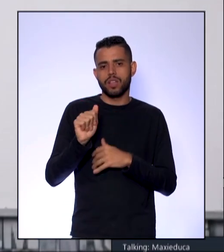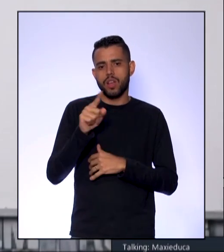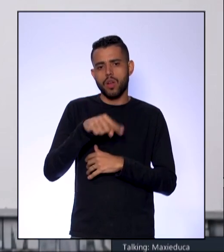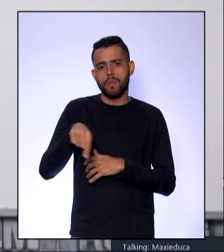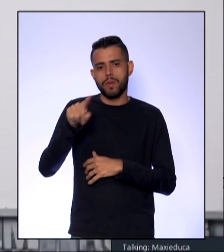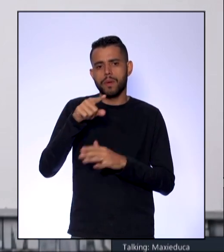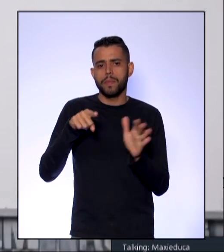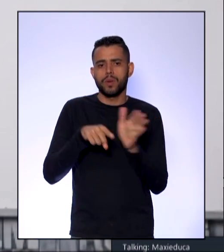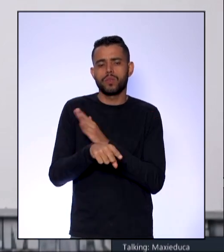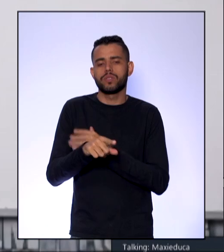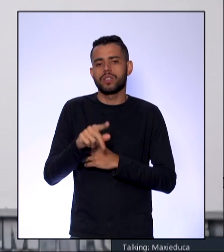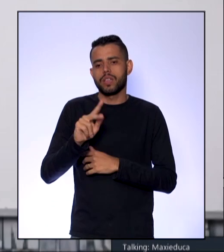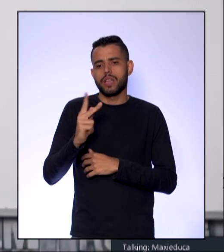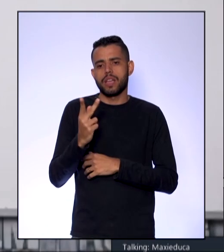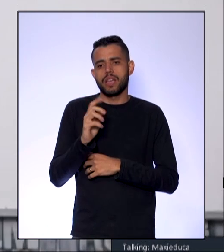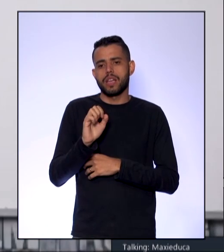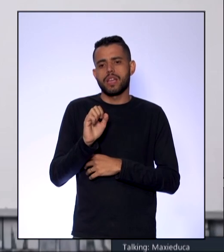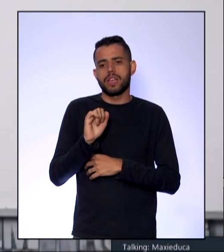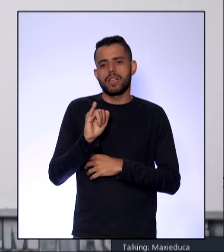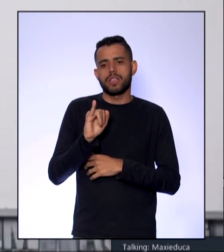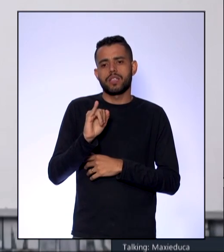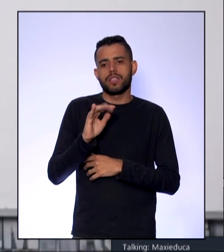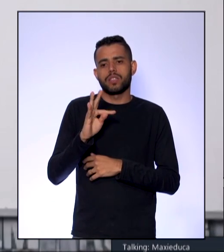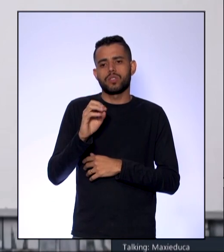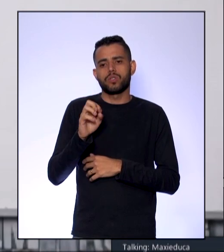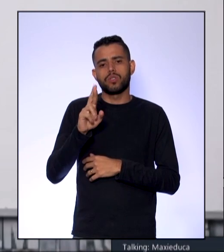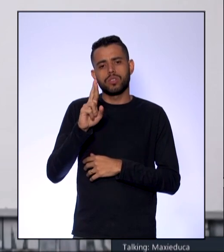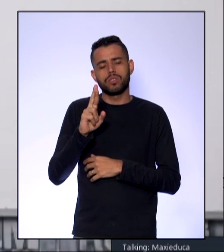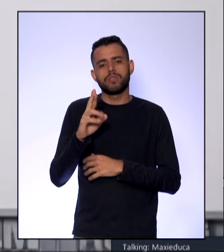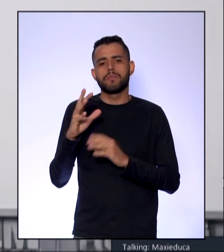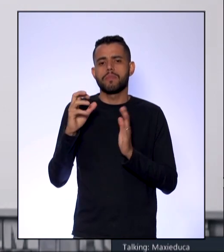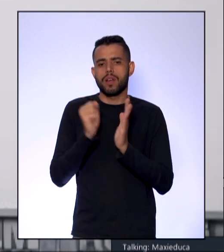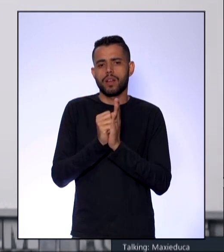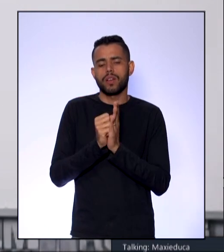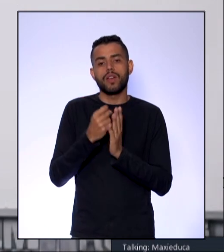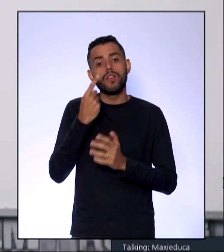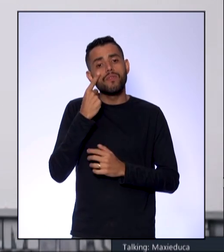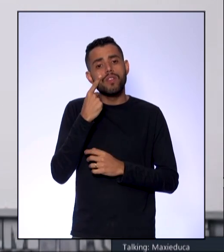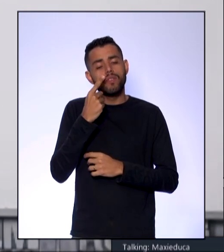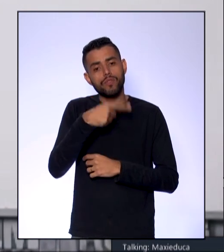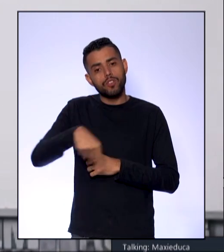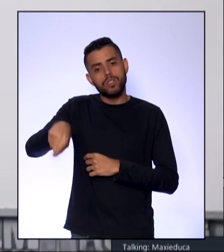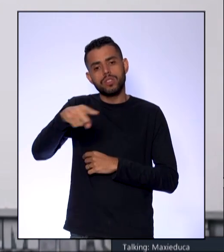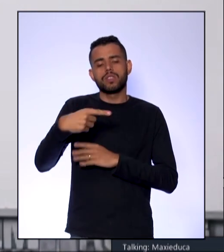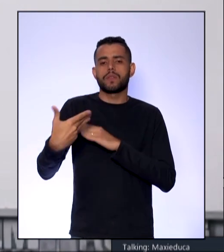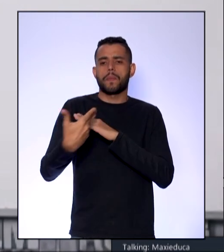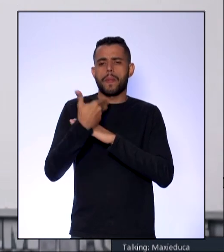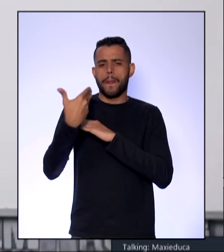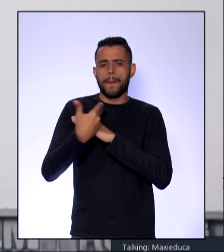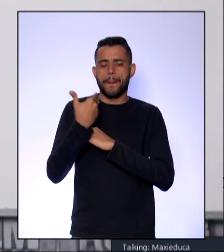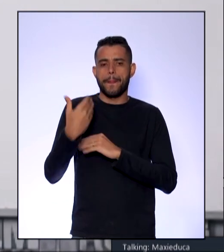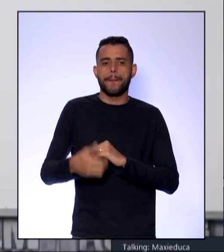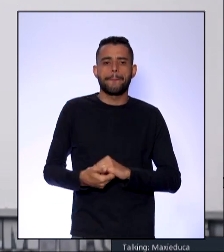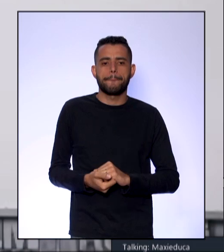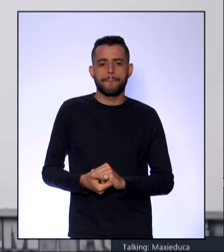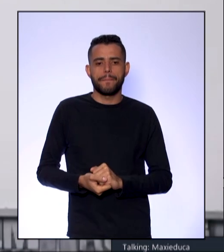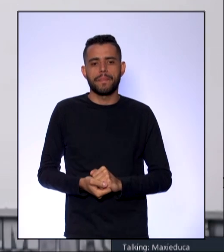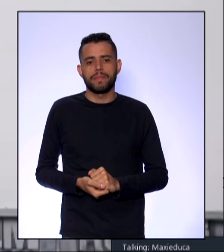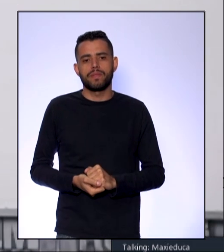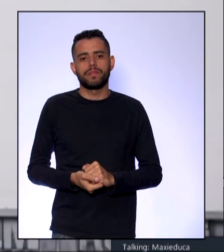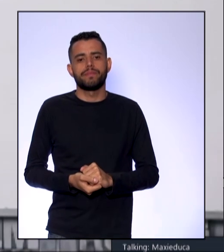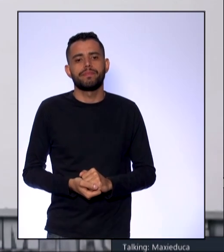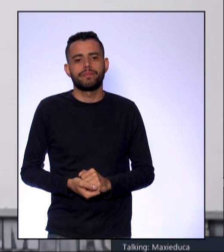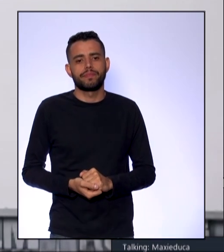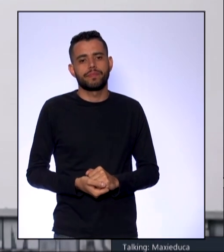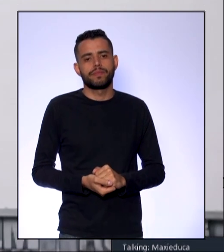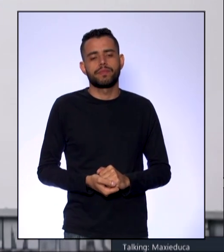@pergunta pro Heitor, marca aí que eu quero ver todo mundo participando conosco desta linda aula. Agora eu vou liberar para o print,